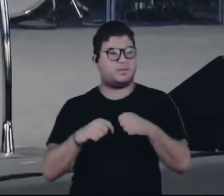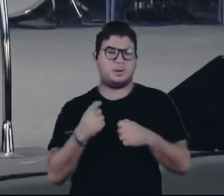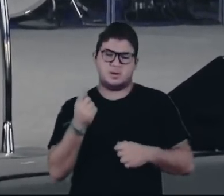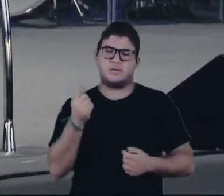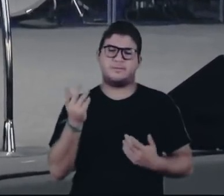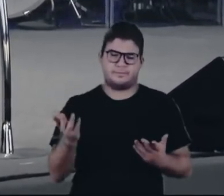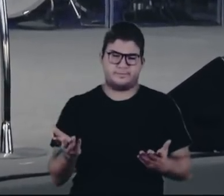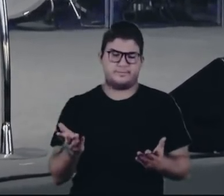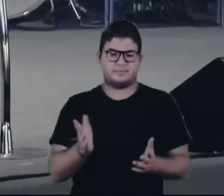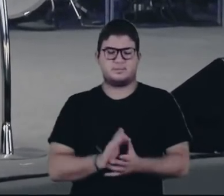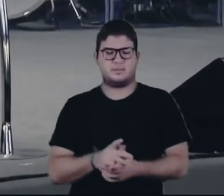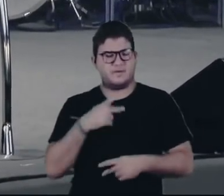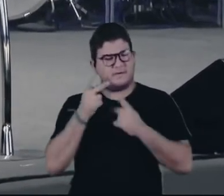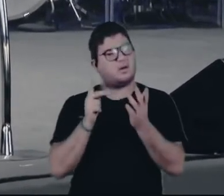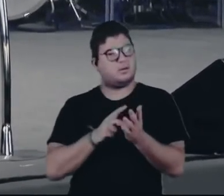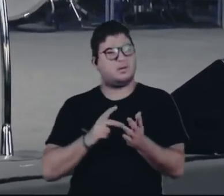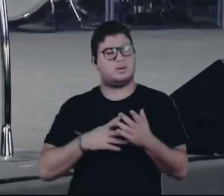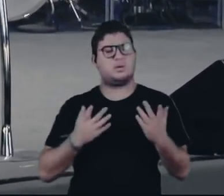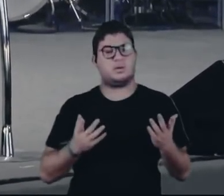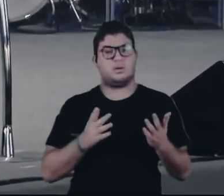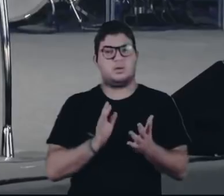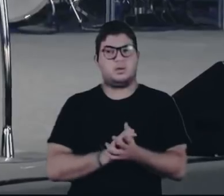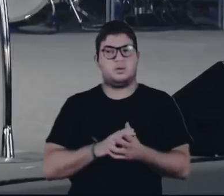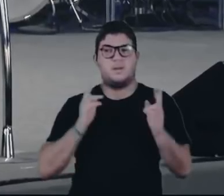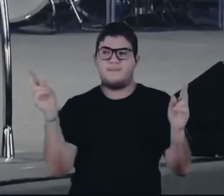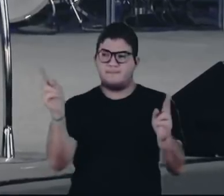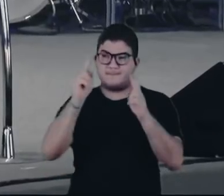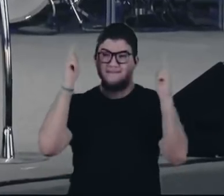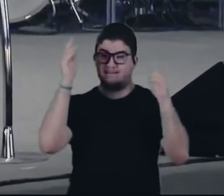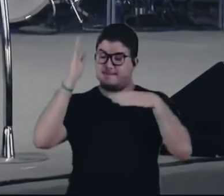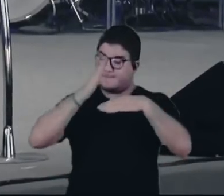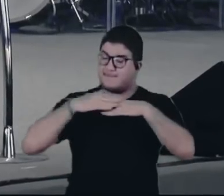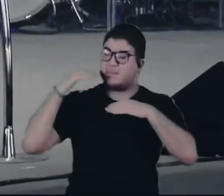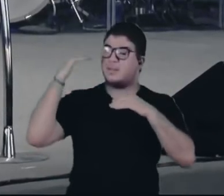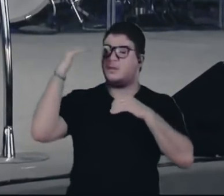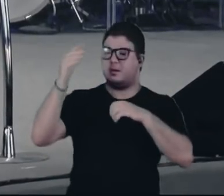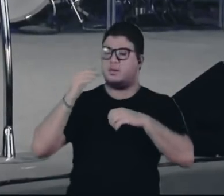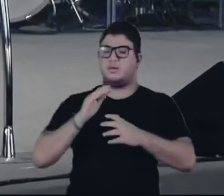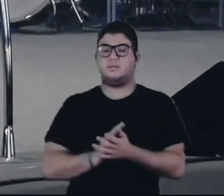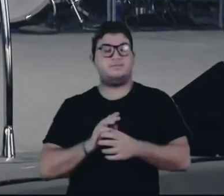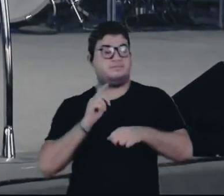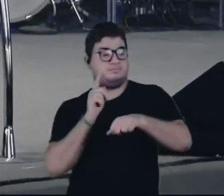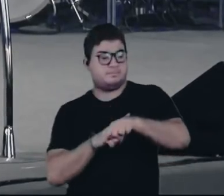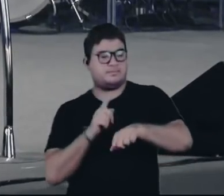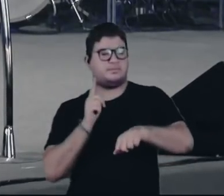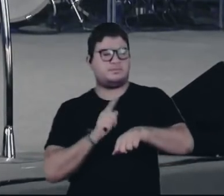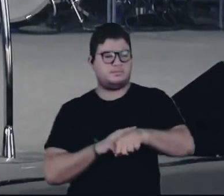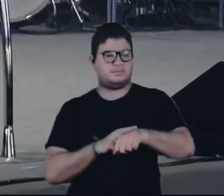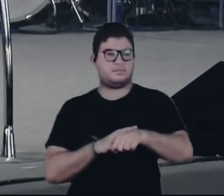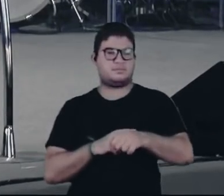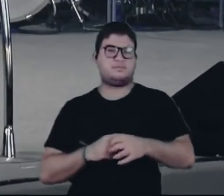dinheiro, mas se tem algo que é valioso demais, é o seu tempo.